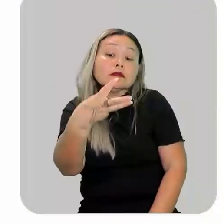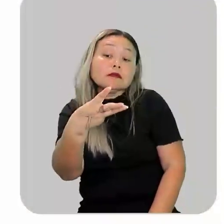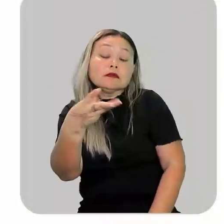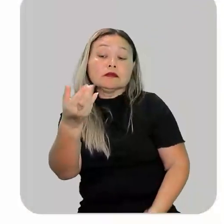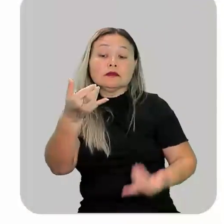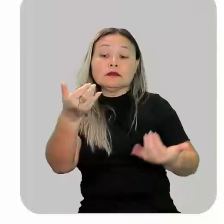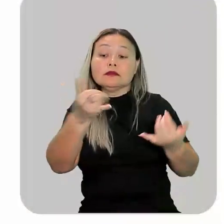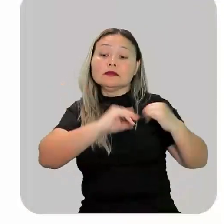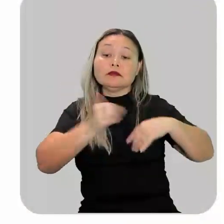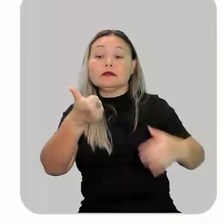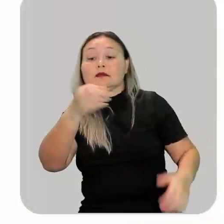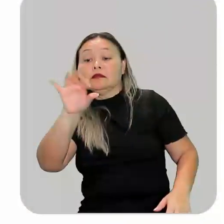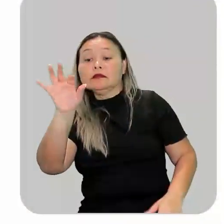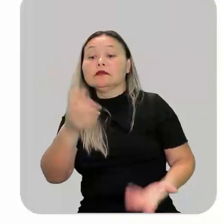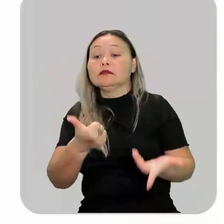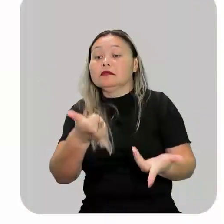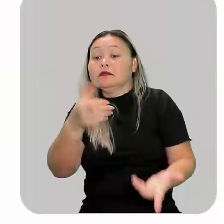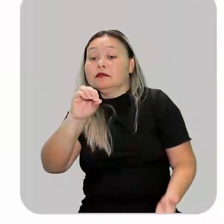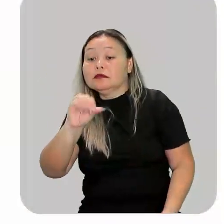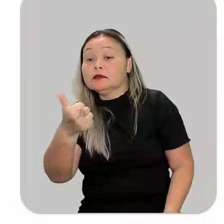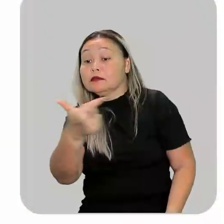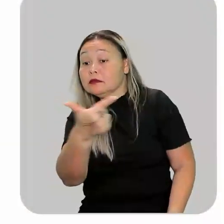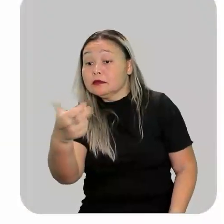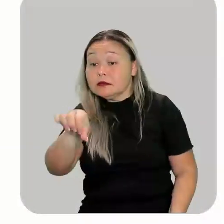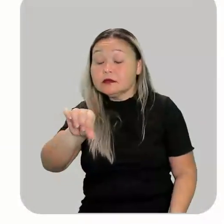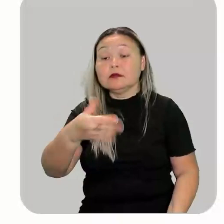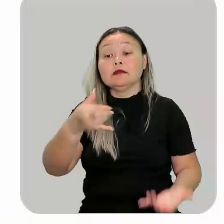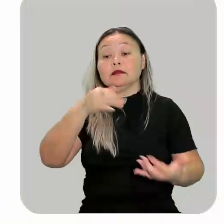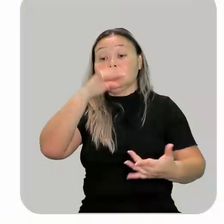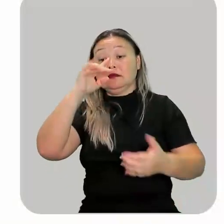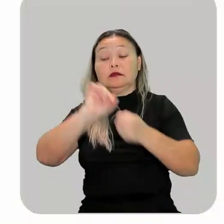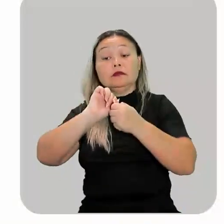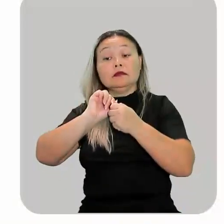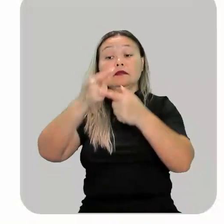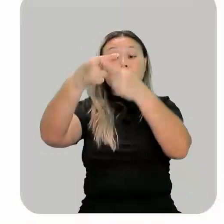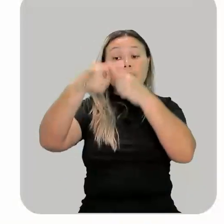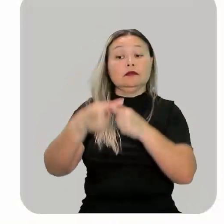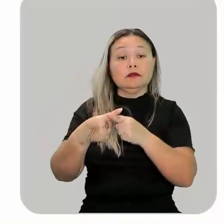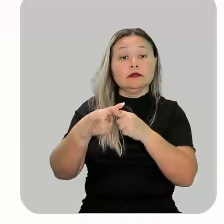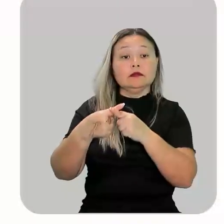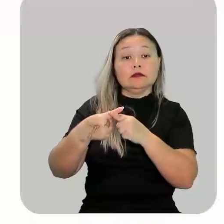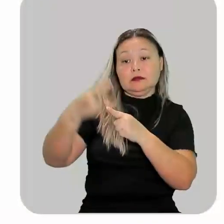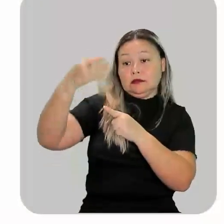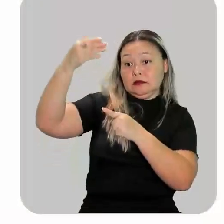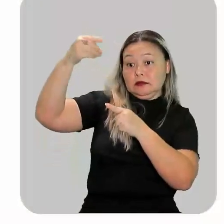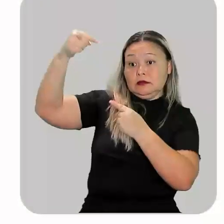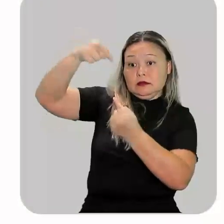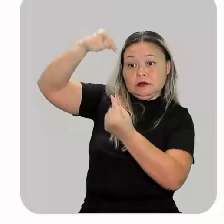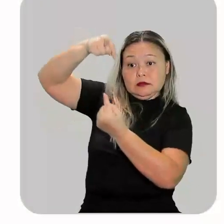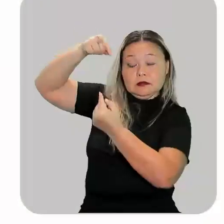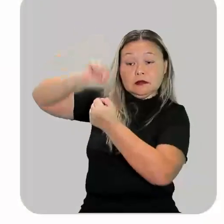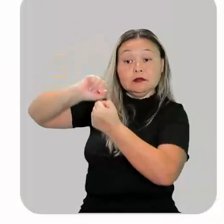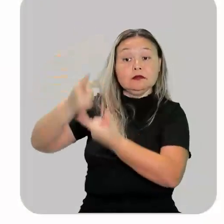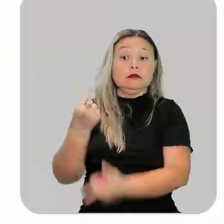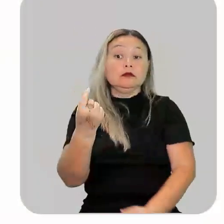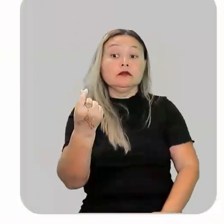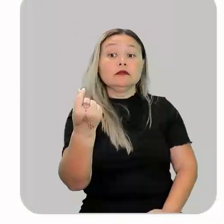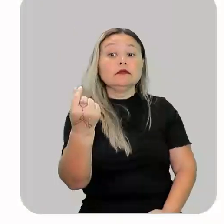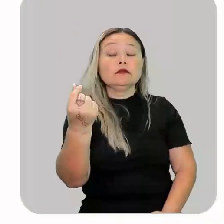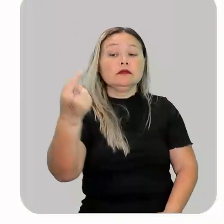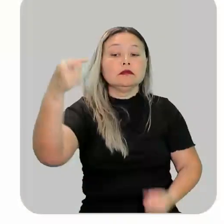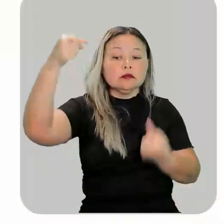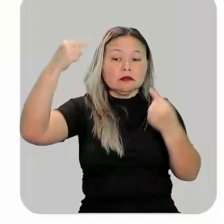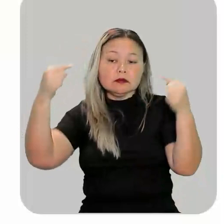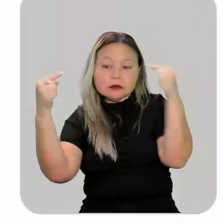13 perfumes, 10 perfumes, 16 perfumes, 29 perfumes. Vezes quem? Vezes o quantitativo. O preço de cada um. De preço,